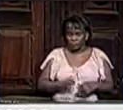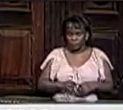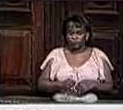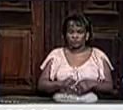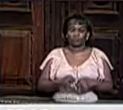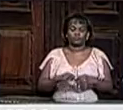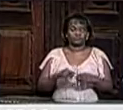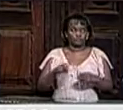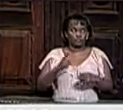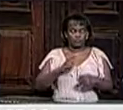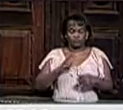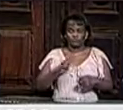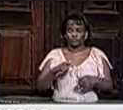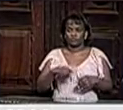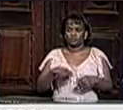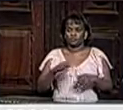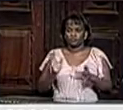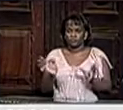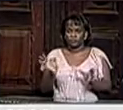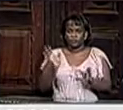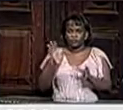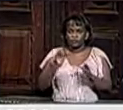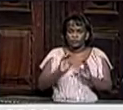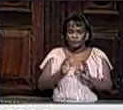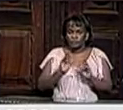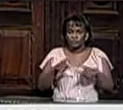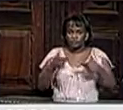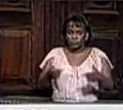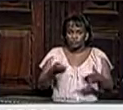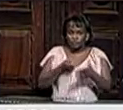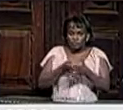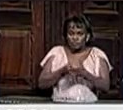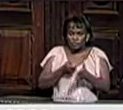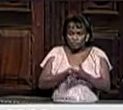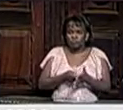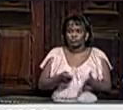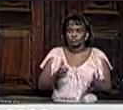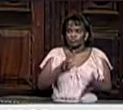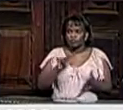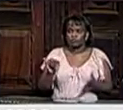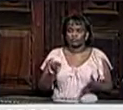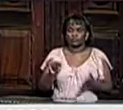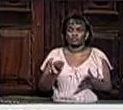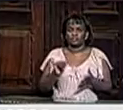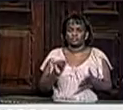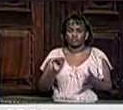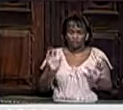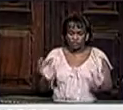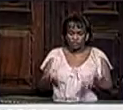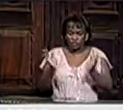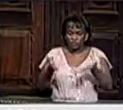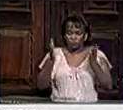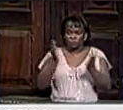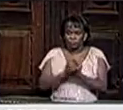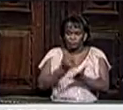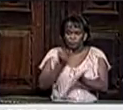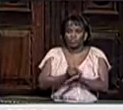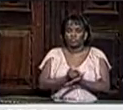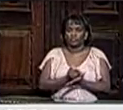entendimento, é um assodamento que servirá para excitar mais